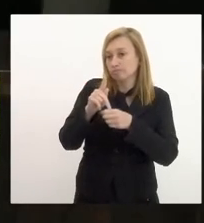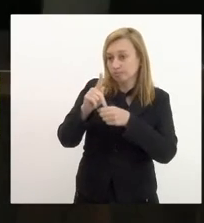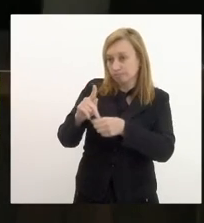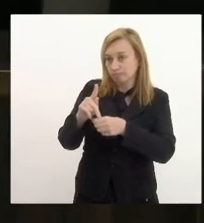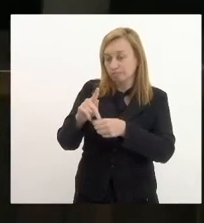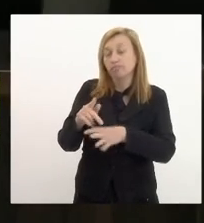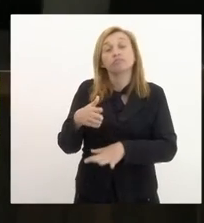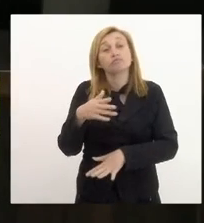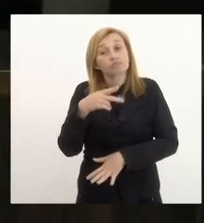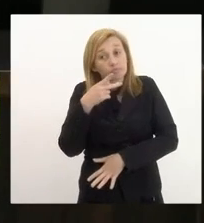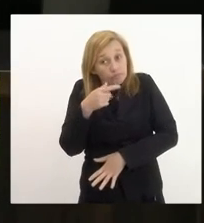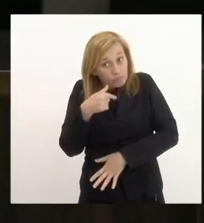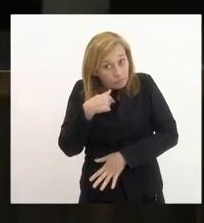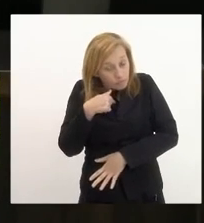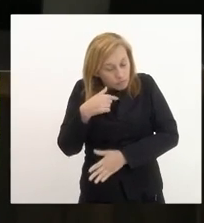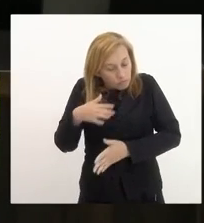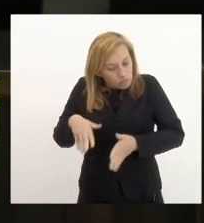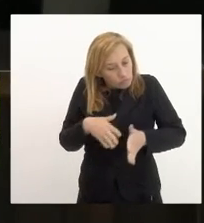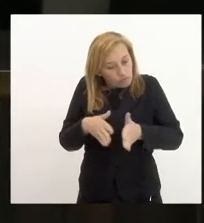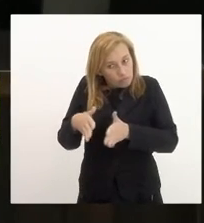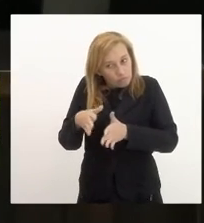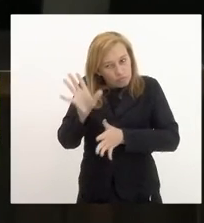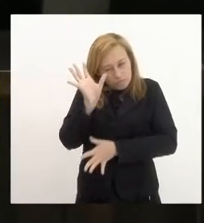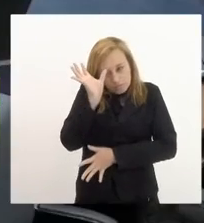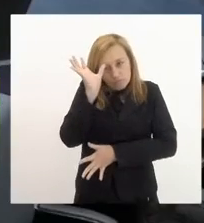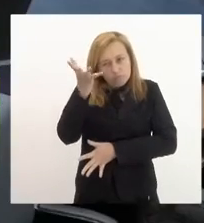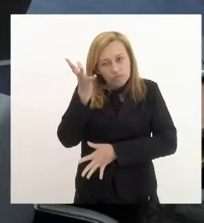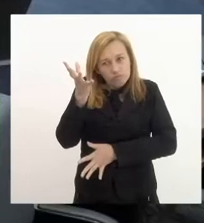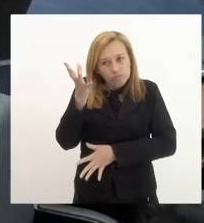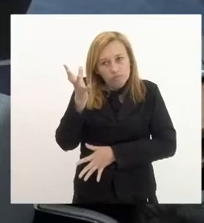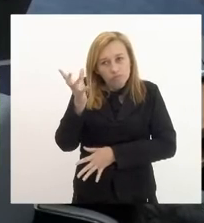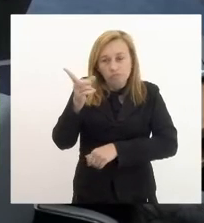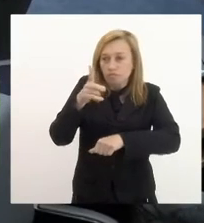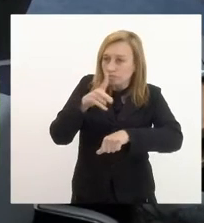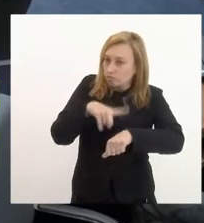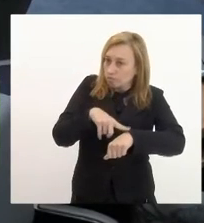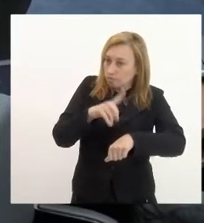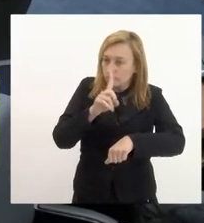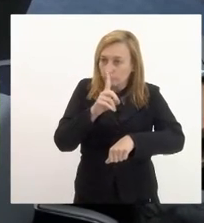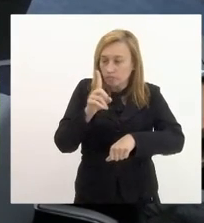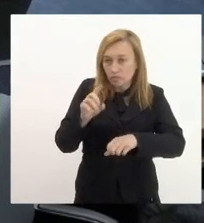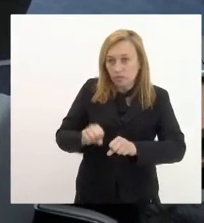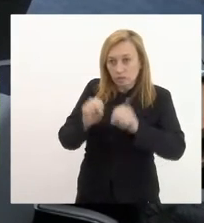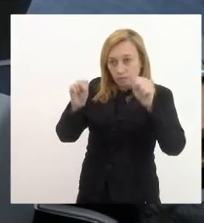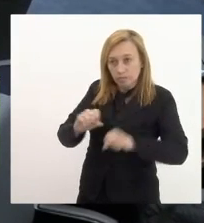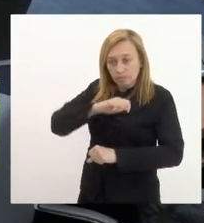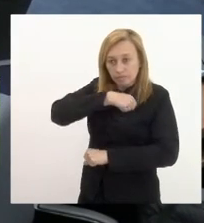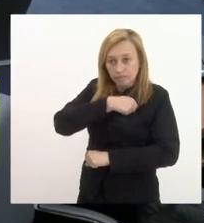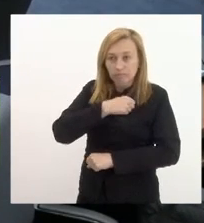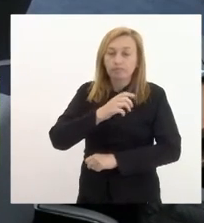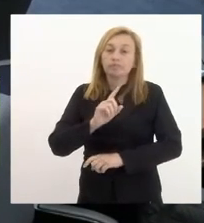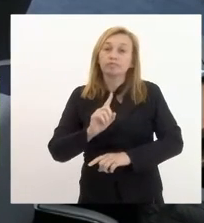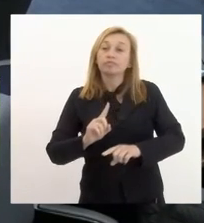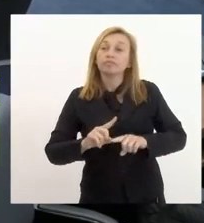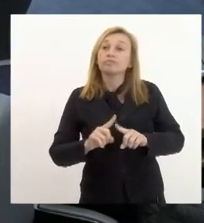considero eu que o caminho para solução disso no tempo não no regime porque tá escuro seria